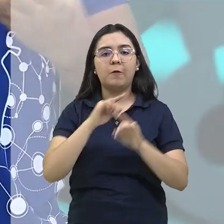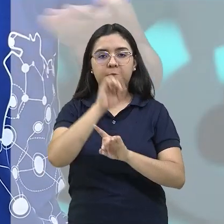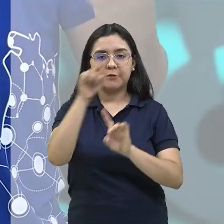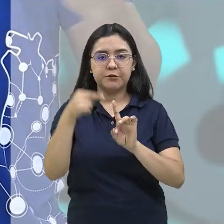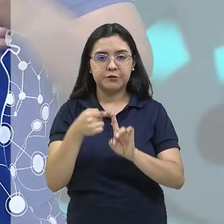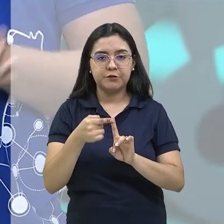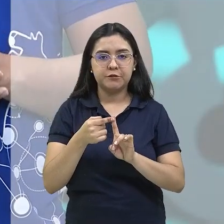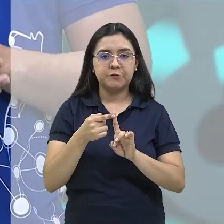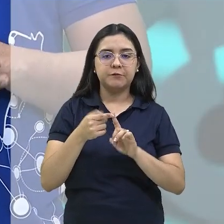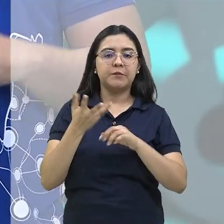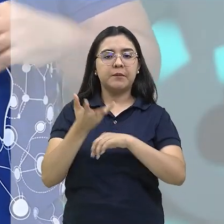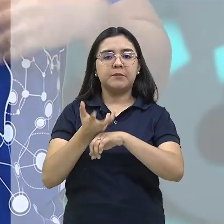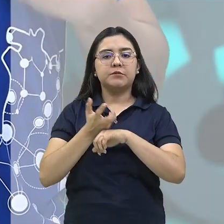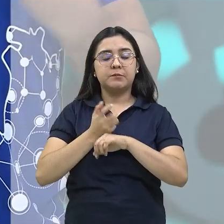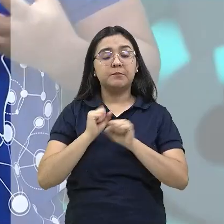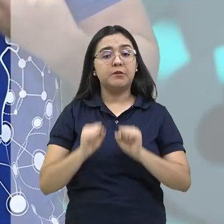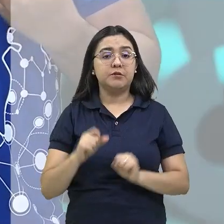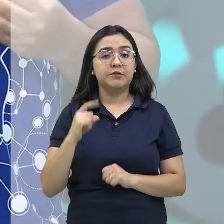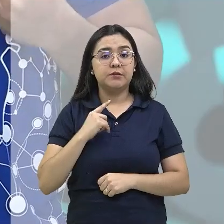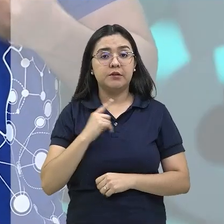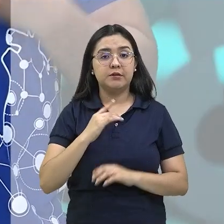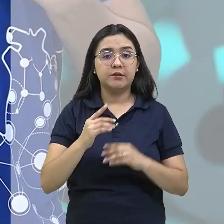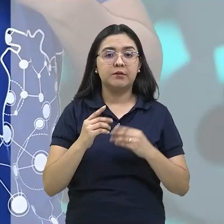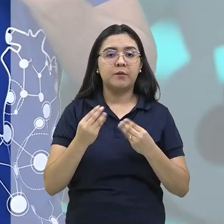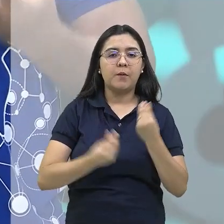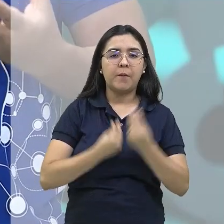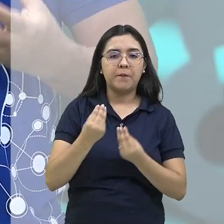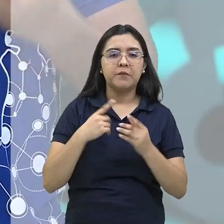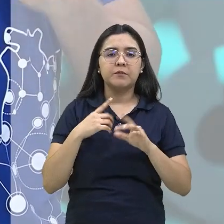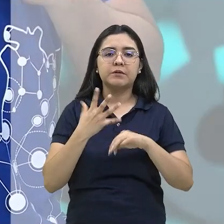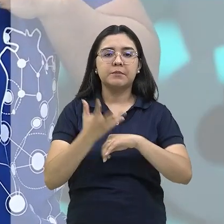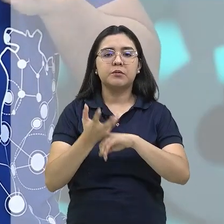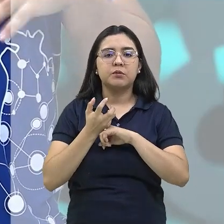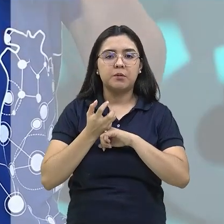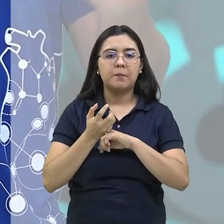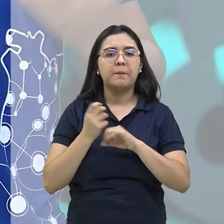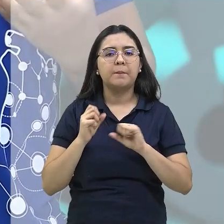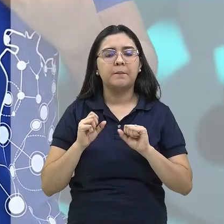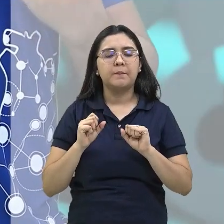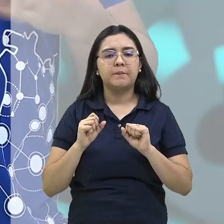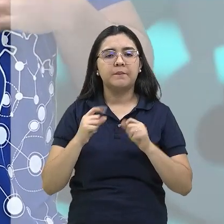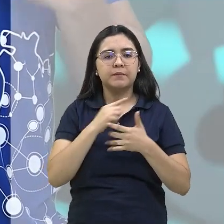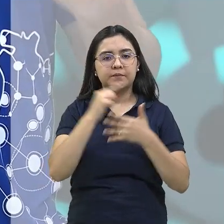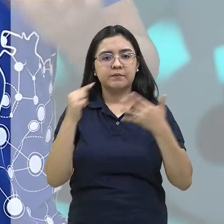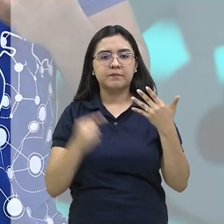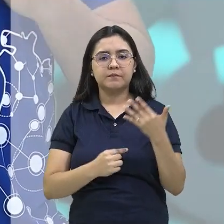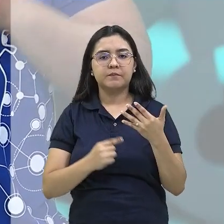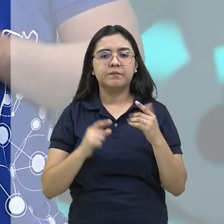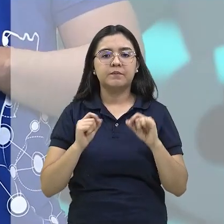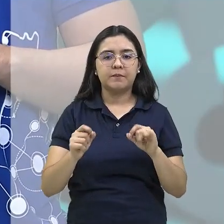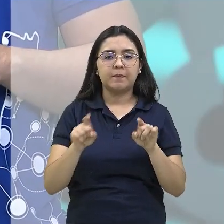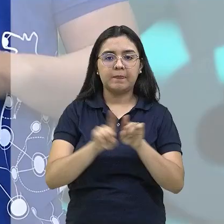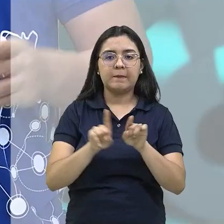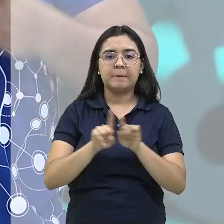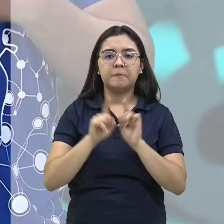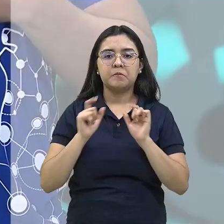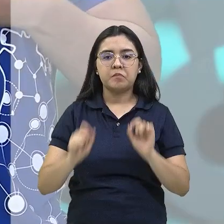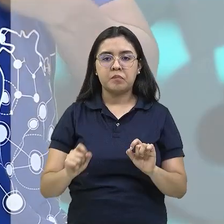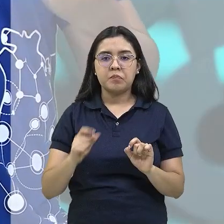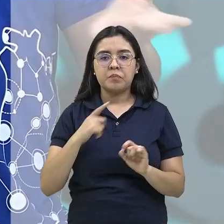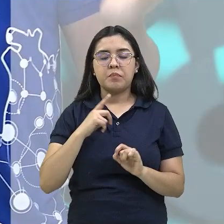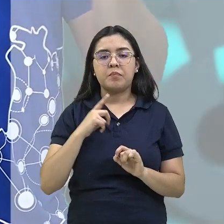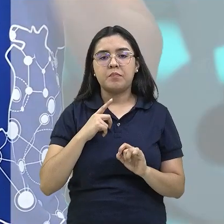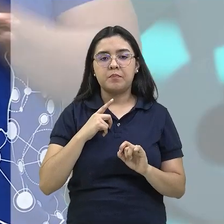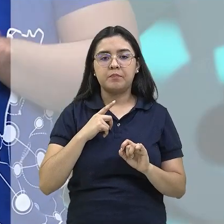de persuasão que ele pode ter e como esse poder de persuasão, esses efeitos de sentido são gerados por meio da articulação de